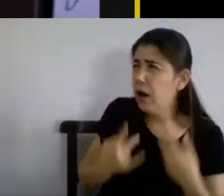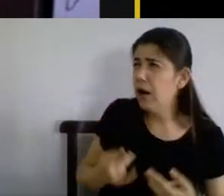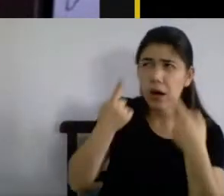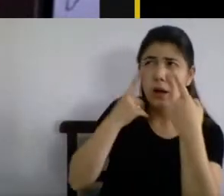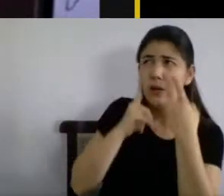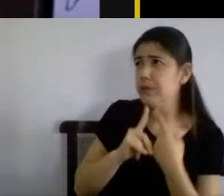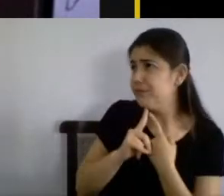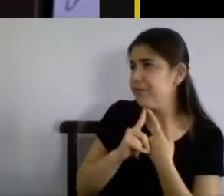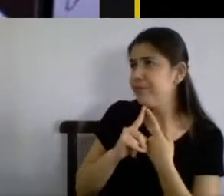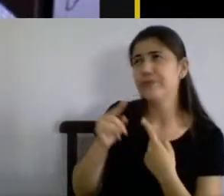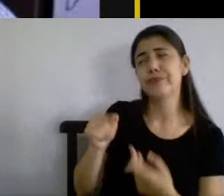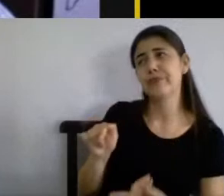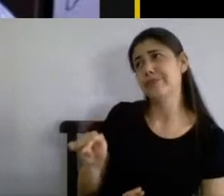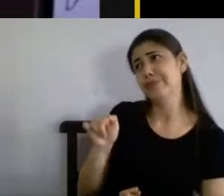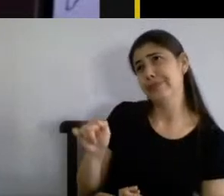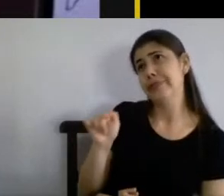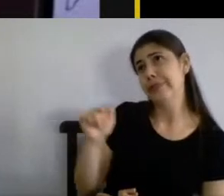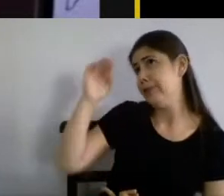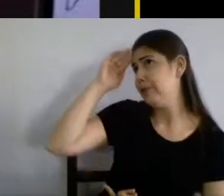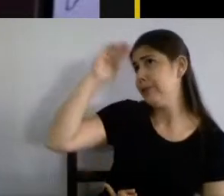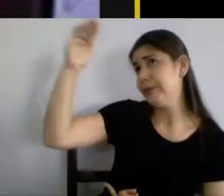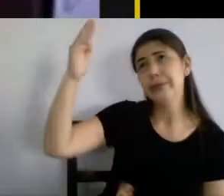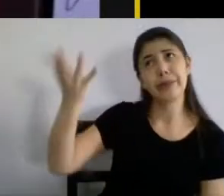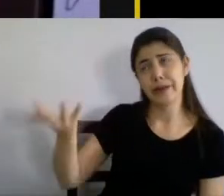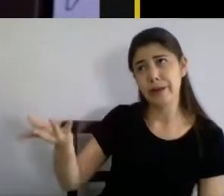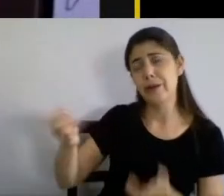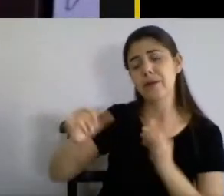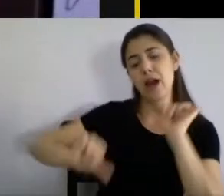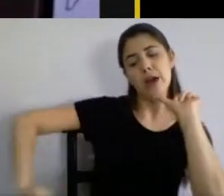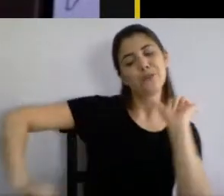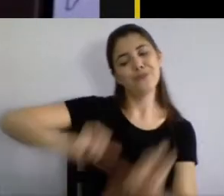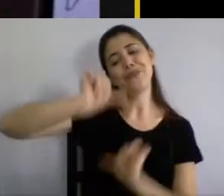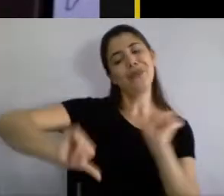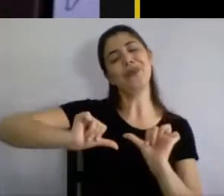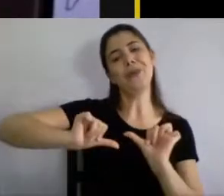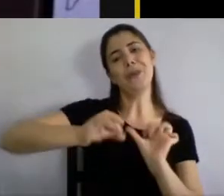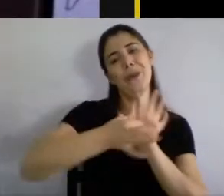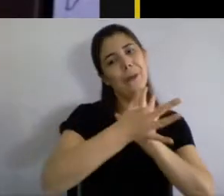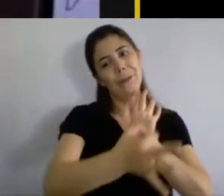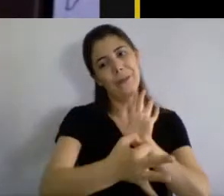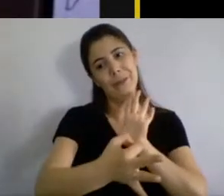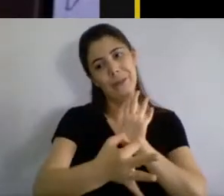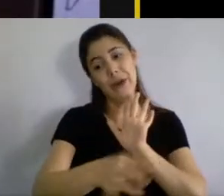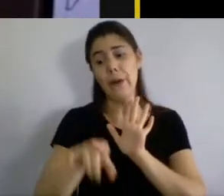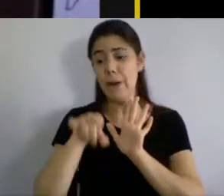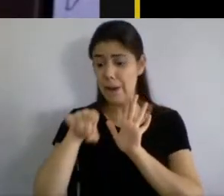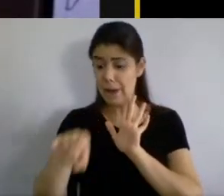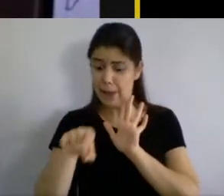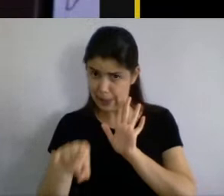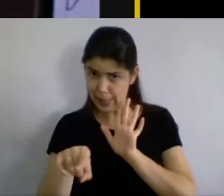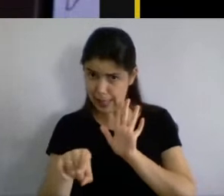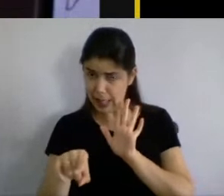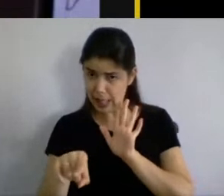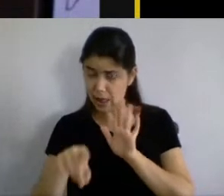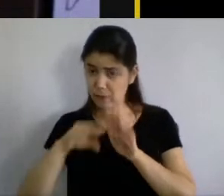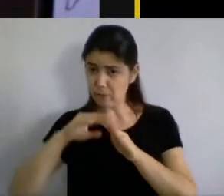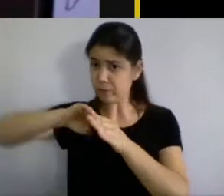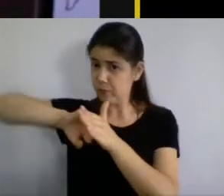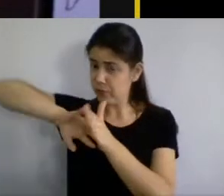e mudou de opinião. Ele, que era um grande corrupto, ladrão de riquezas, ele foi solto, ele